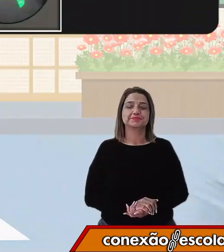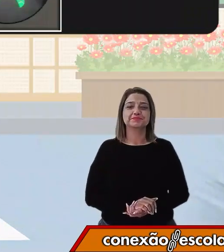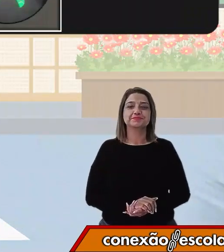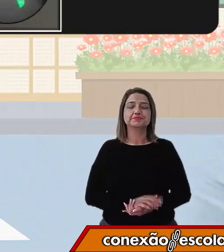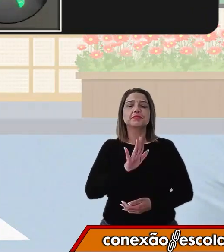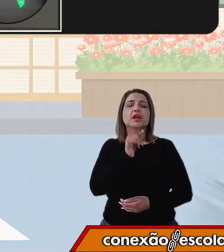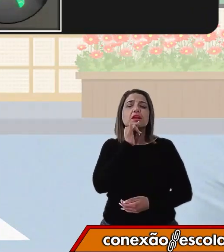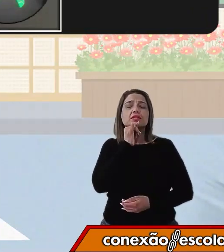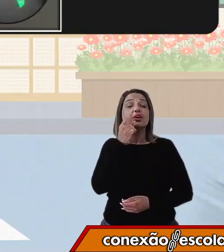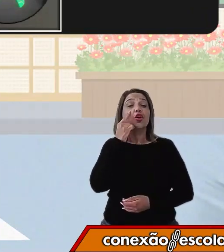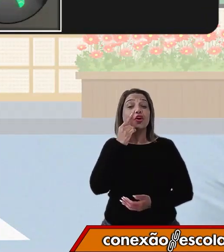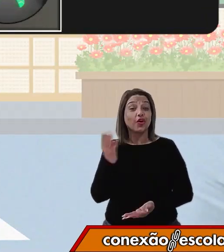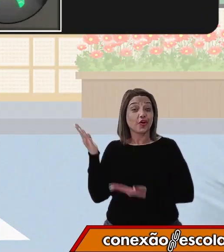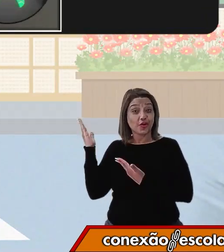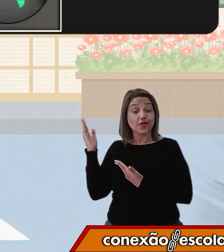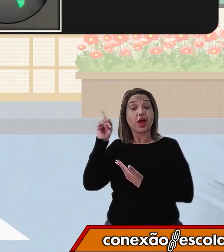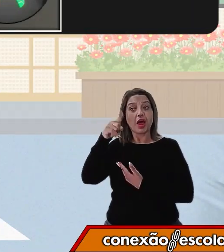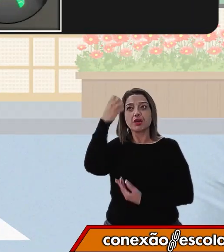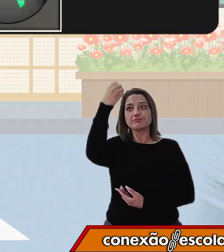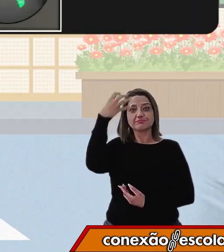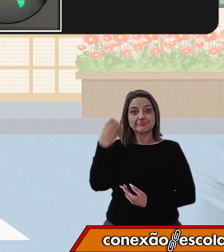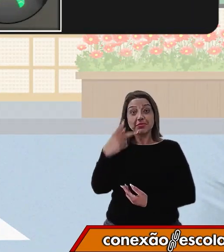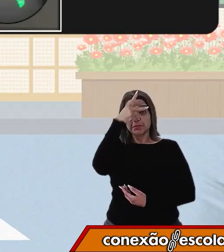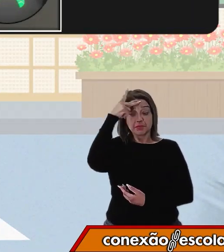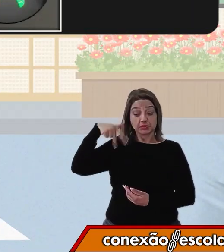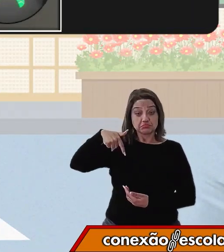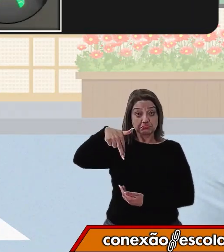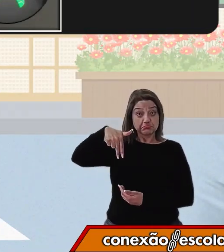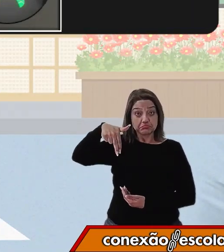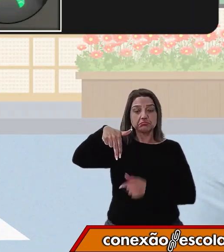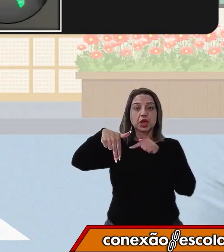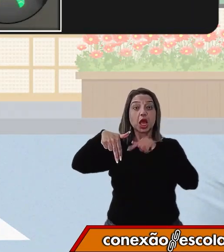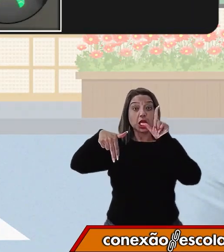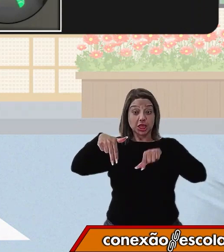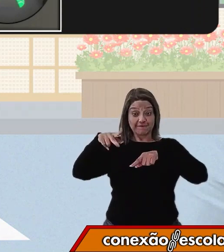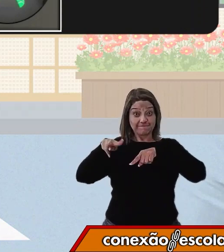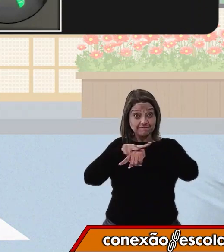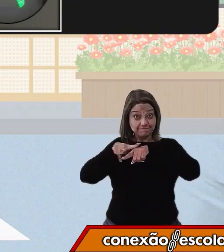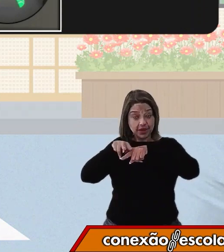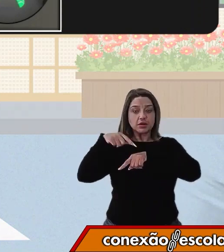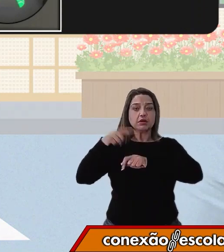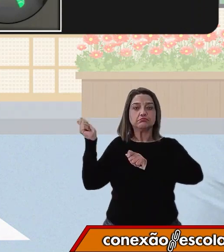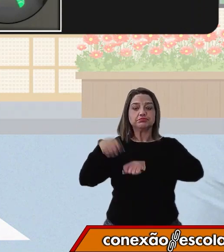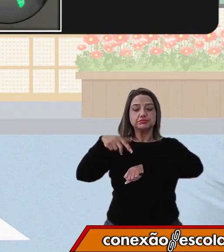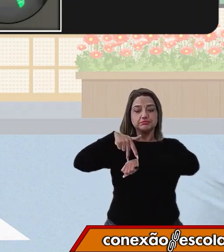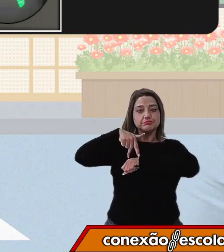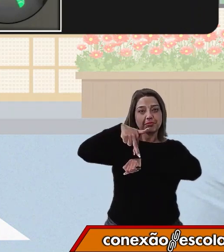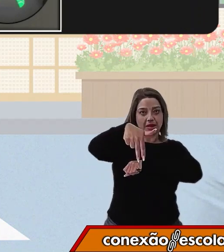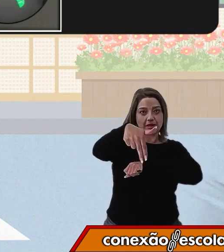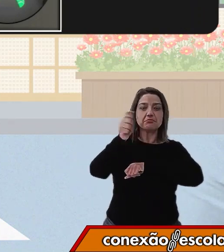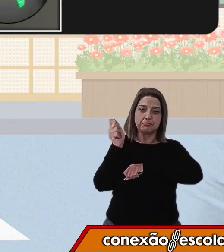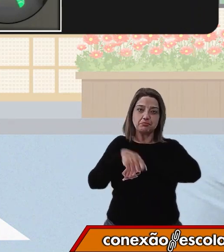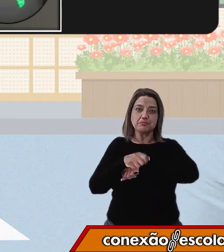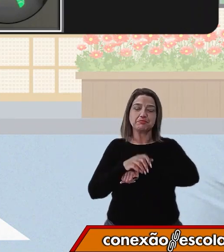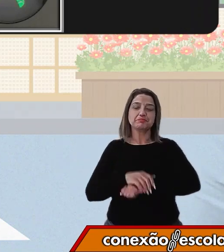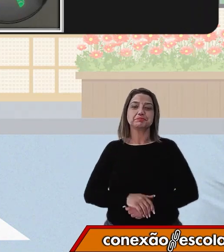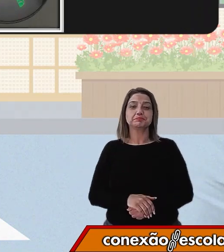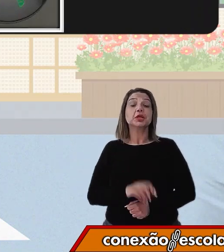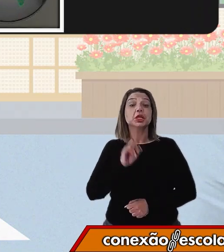por exemplo Esse é o semáforo do pedestre quando está verde significa que ele pode passar